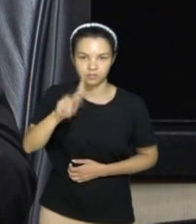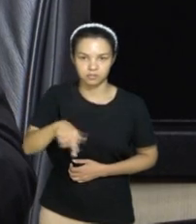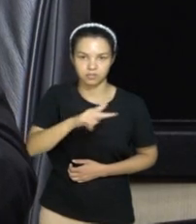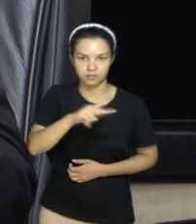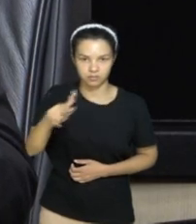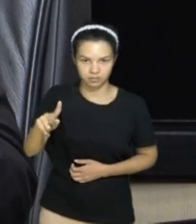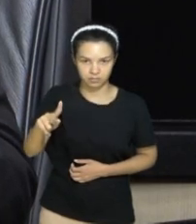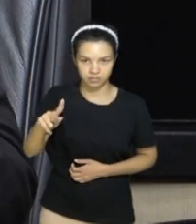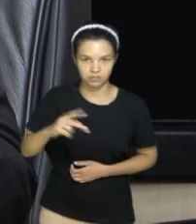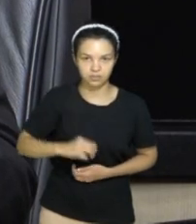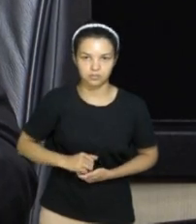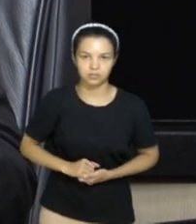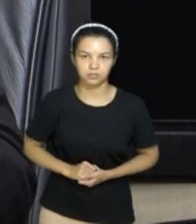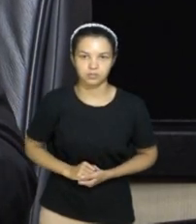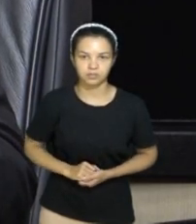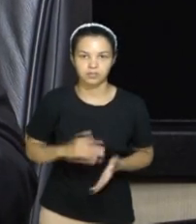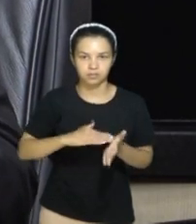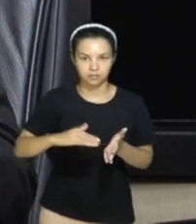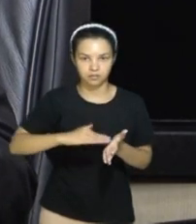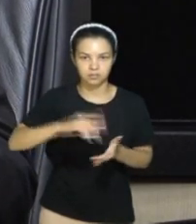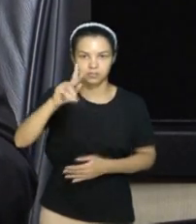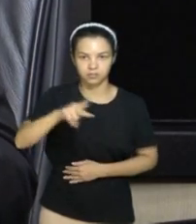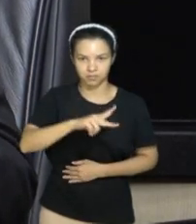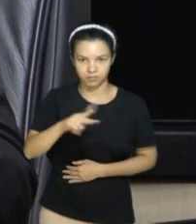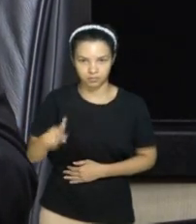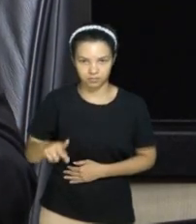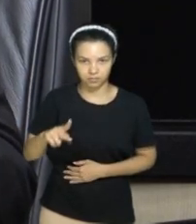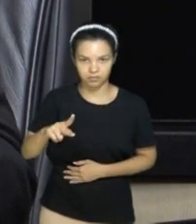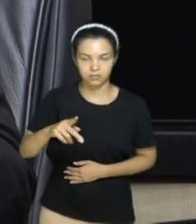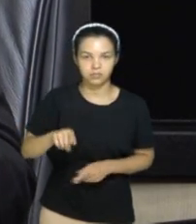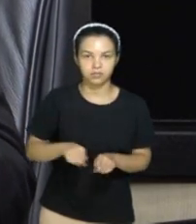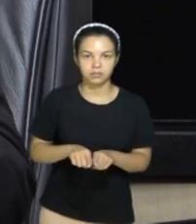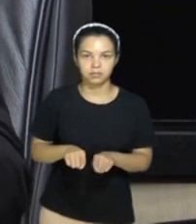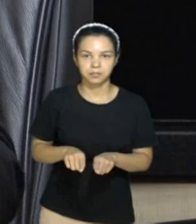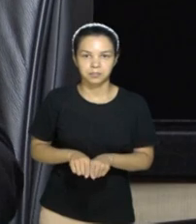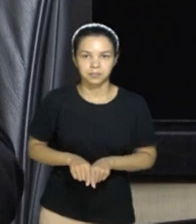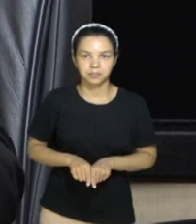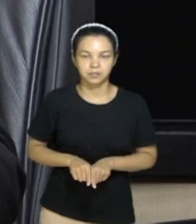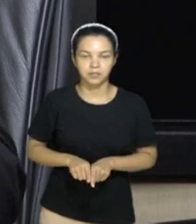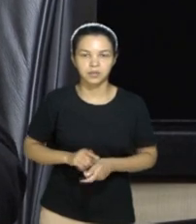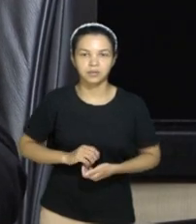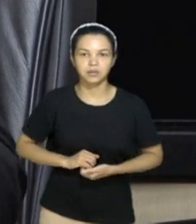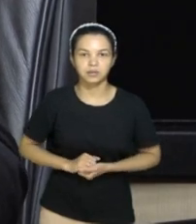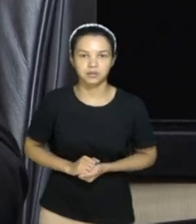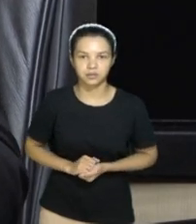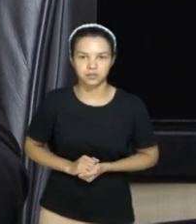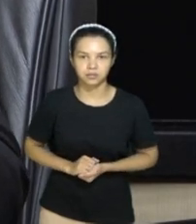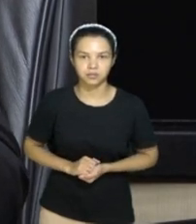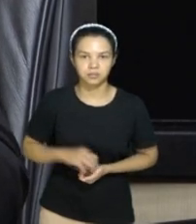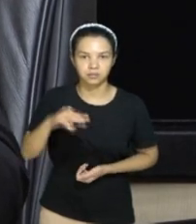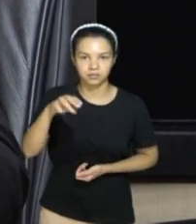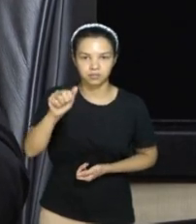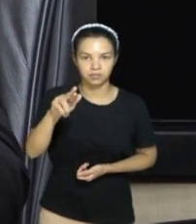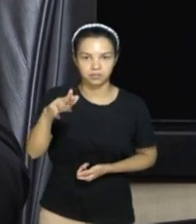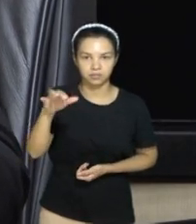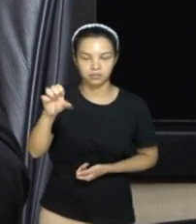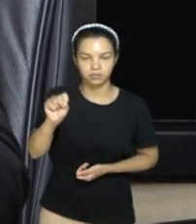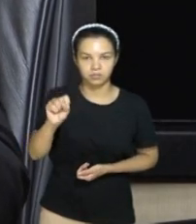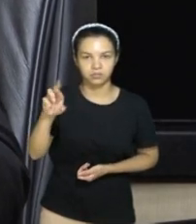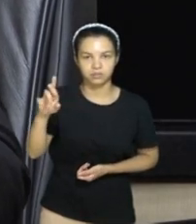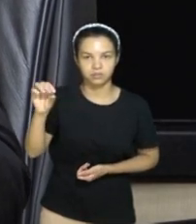secretarias deputados Padre Pedro Baldo Sera e Marcos da Rosa as 14 horas do dia 14 de março do ano de